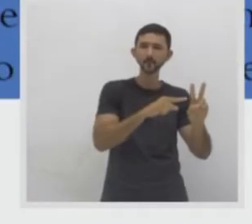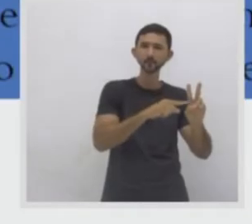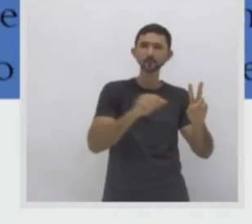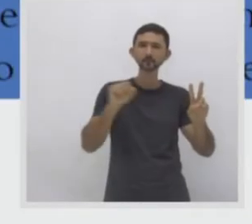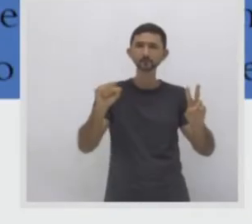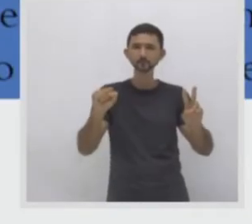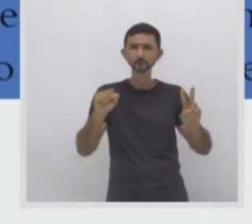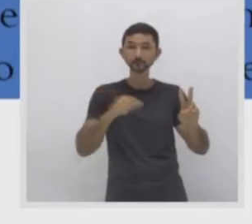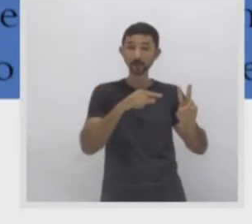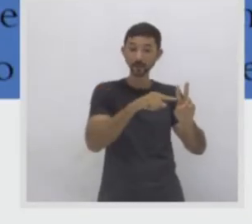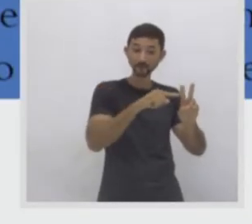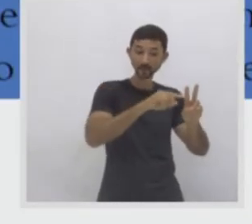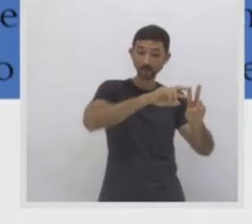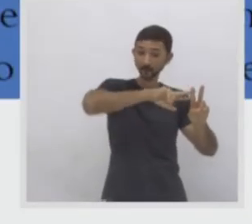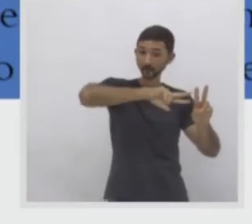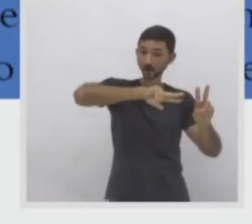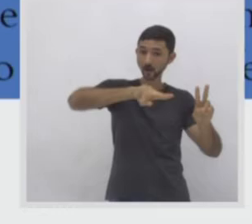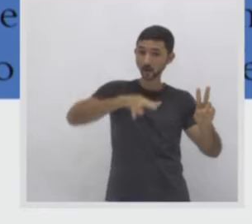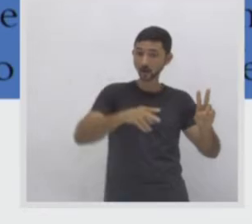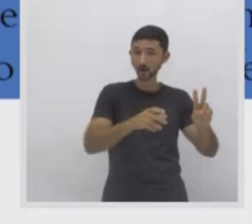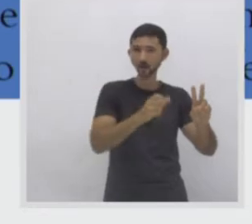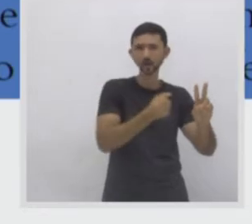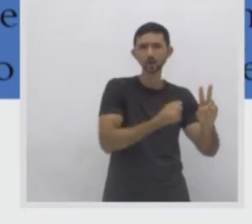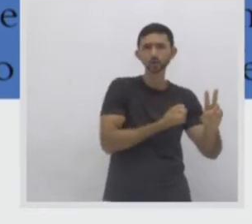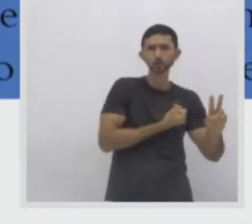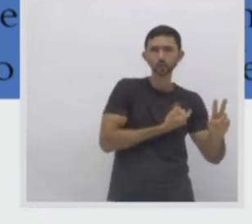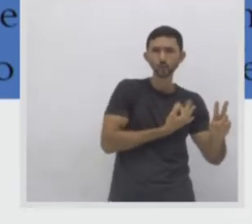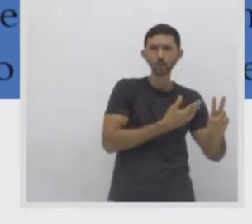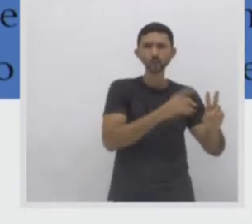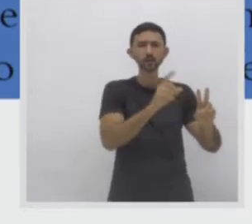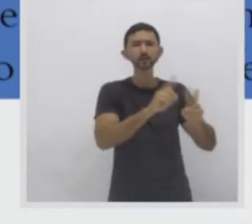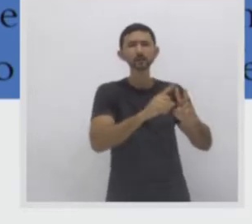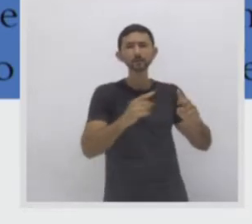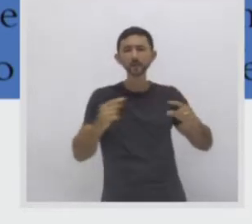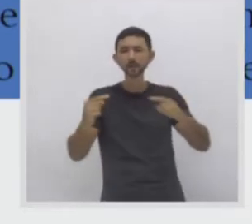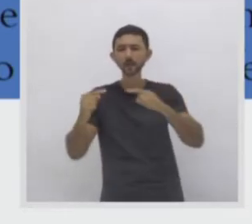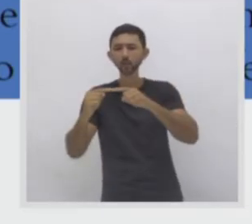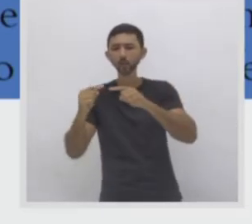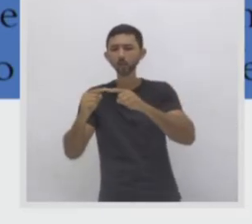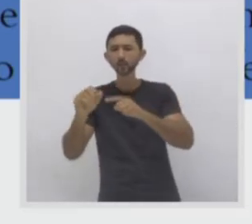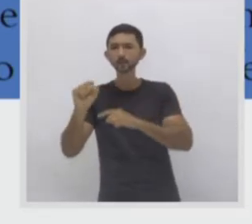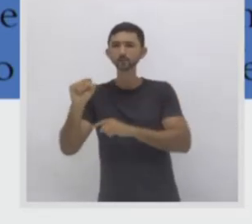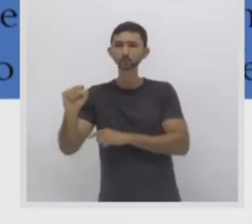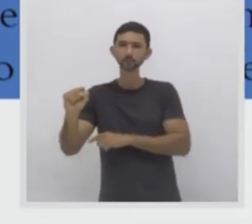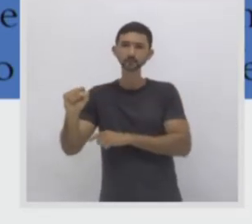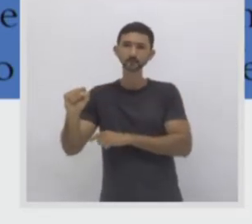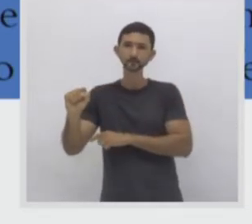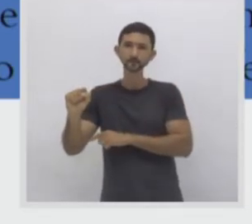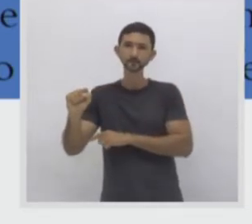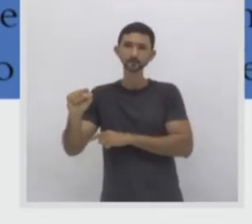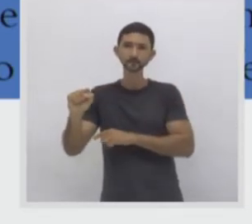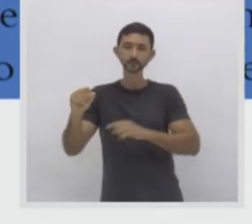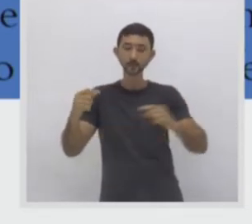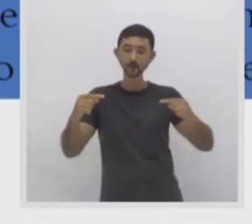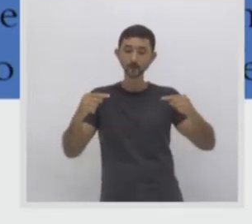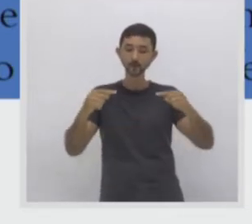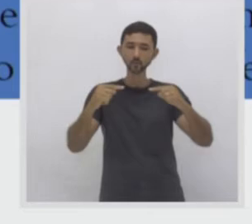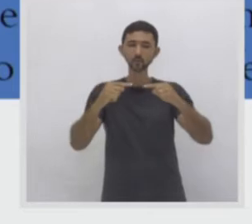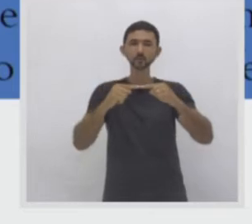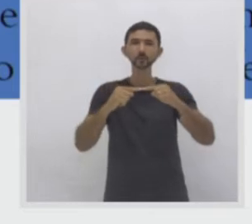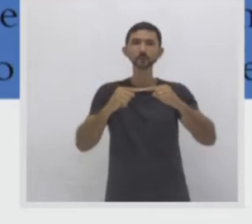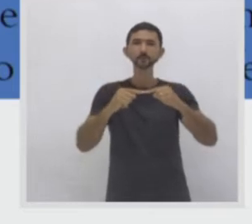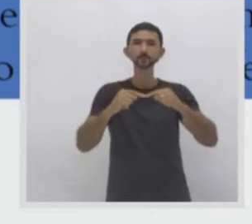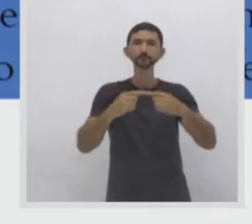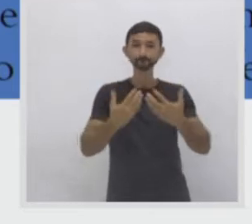O verbo varia em pessoa e número para concordar com o sujeito a que se refere.